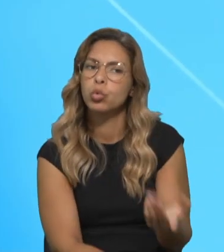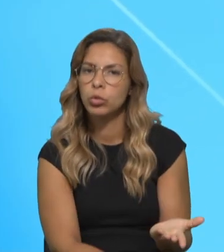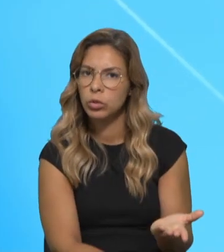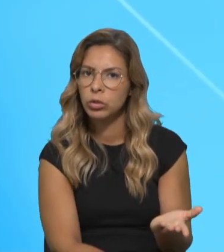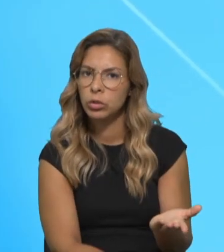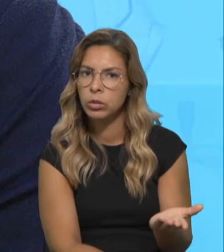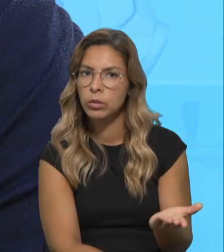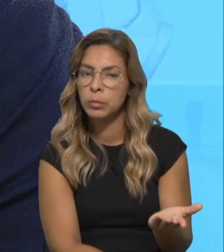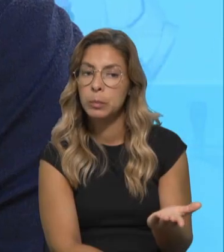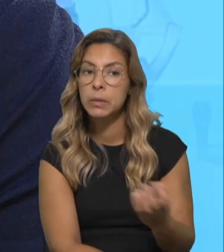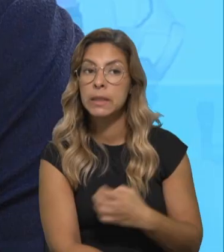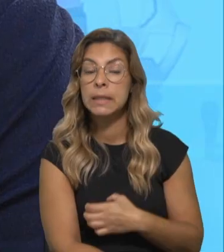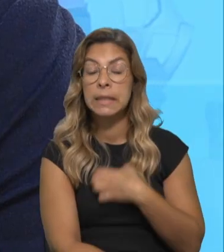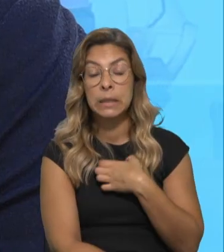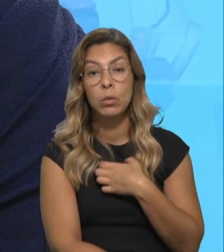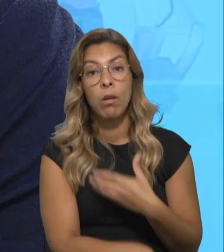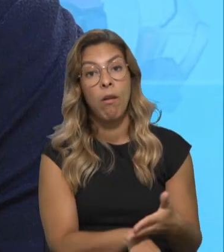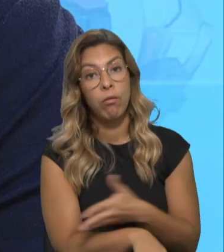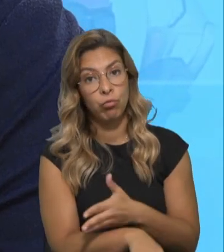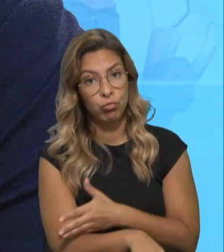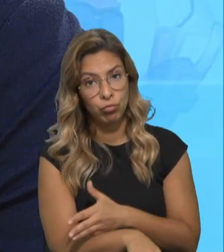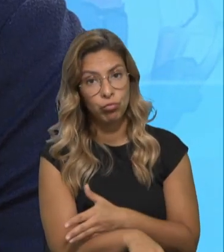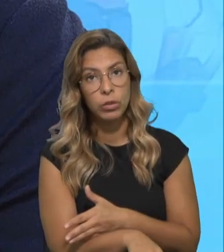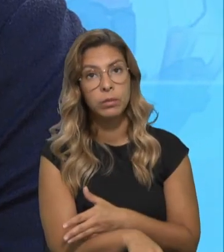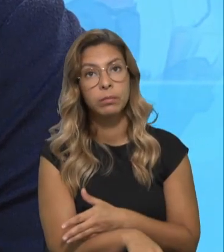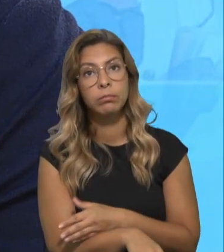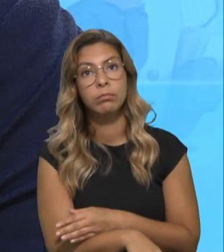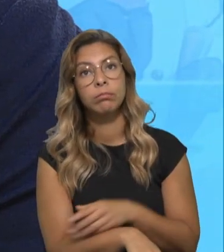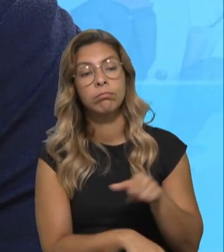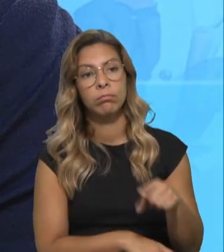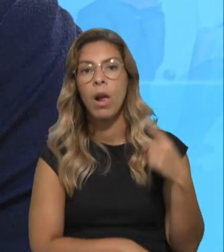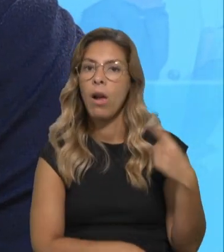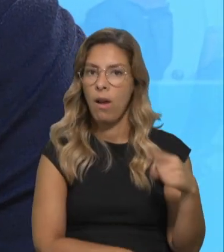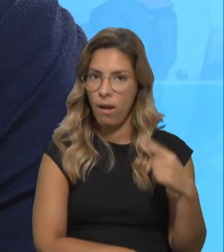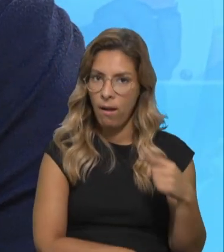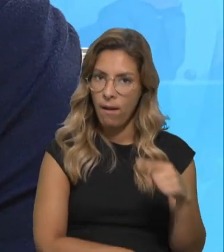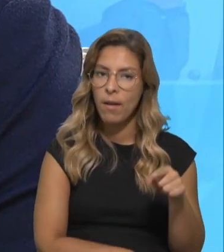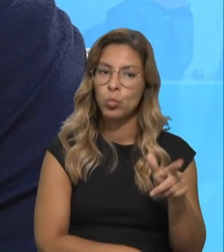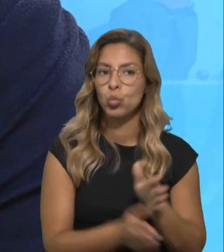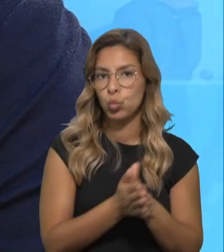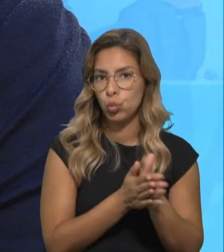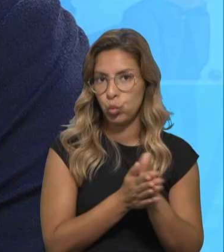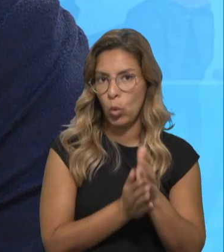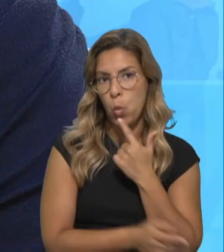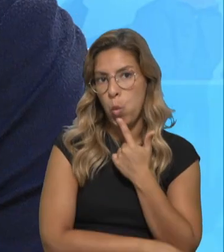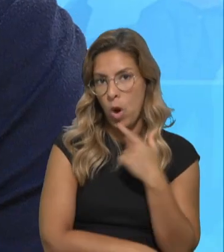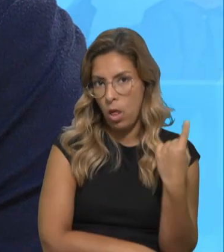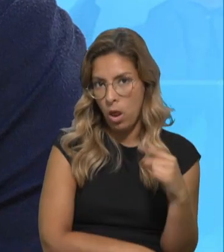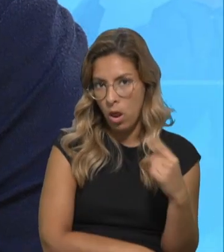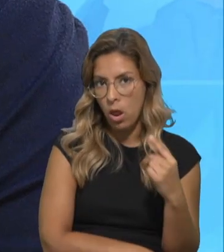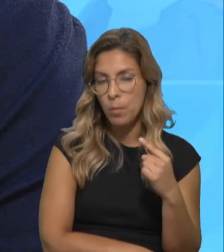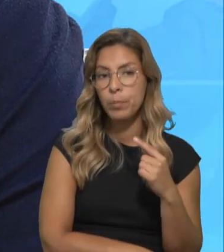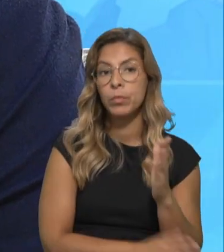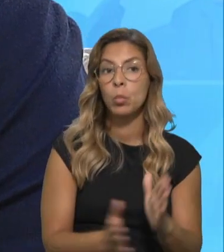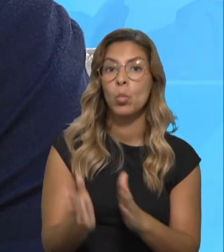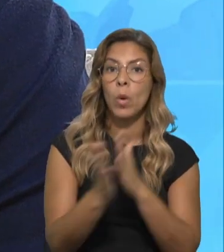está, em alguns setores há uma utilização grande. Do ponto de vista técnico,